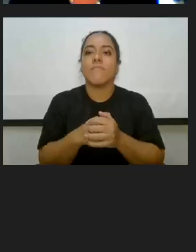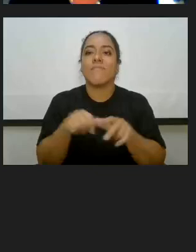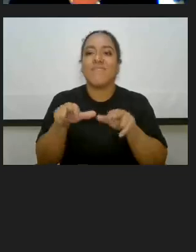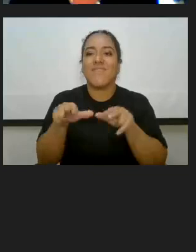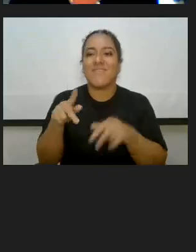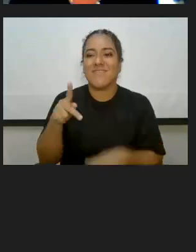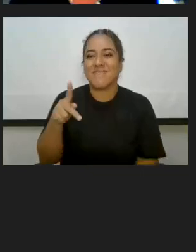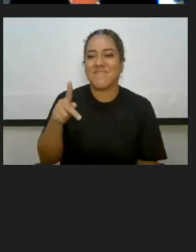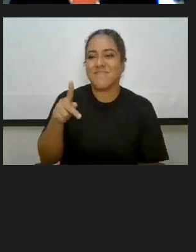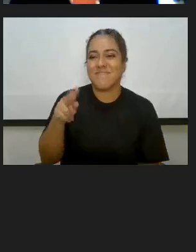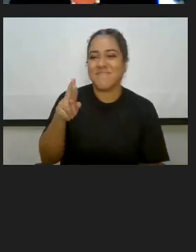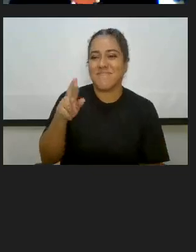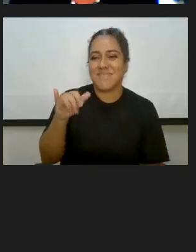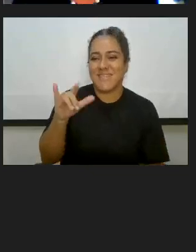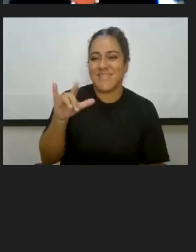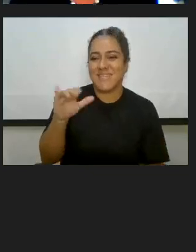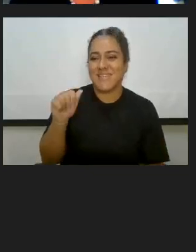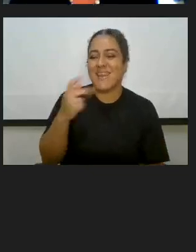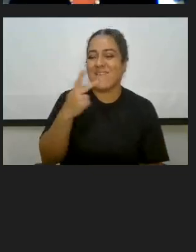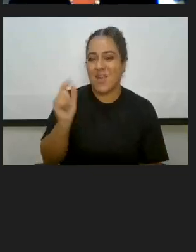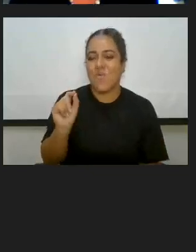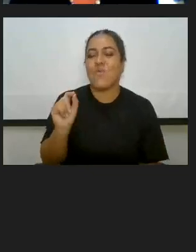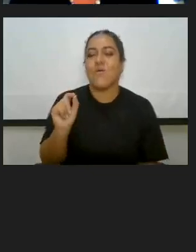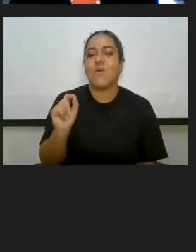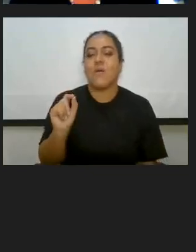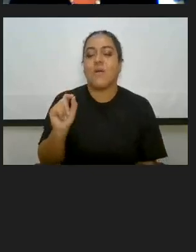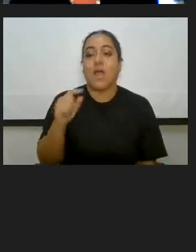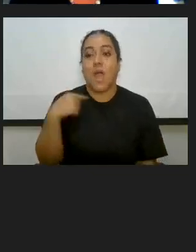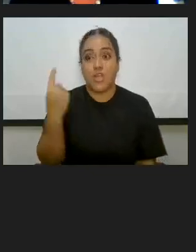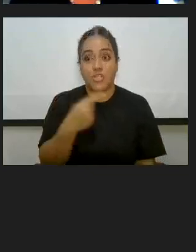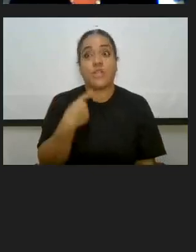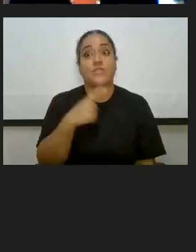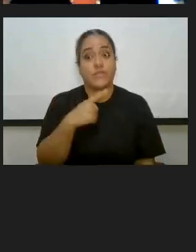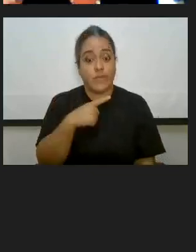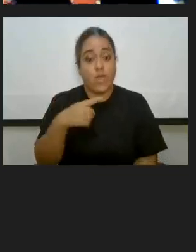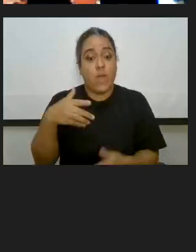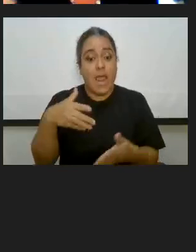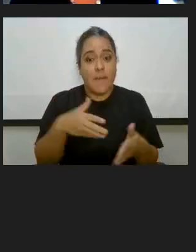Priscila levantou, a gente tem um caminho que, após